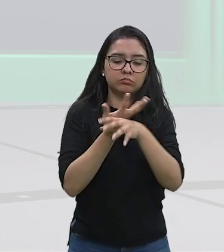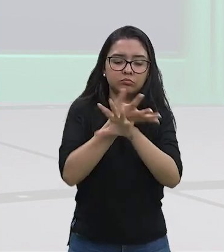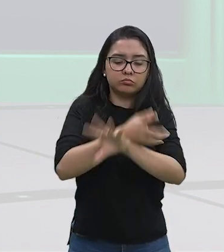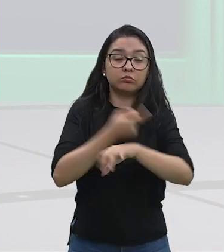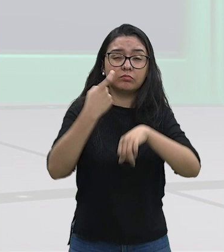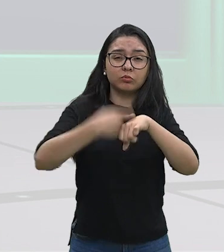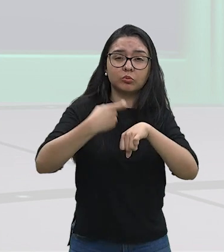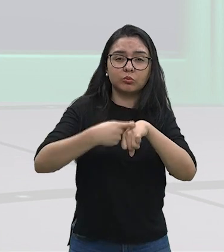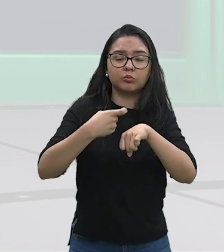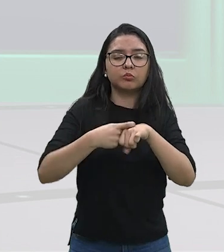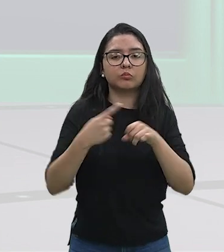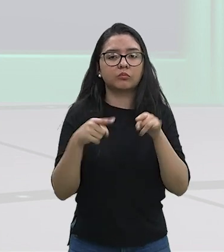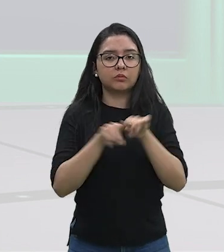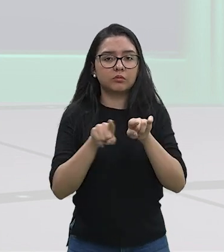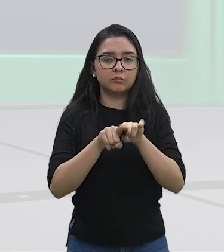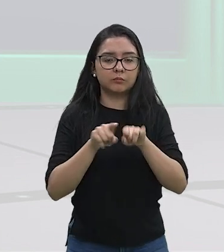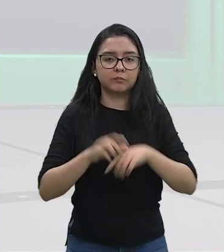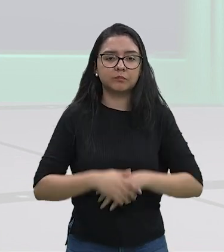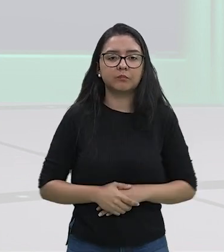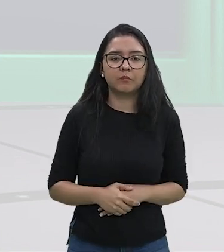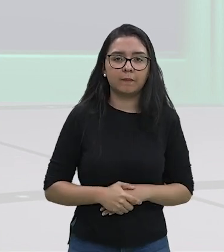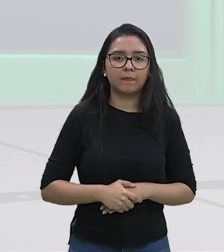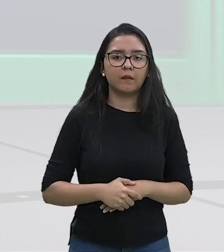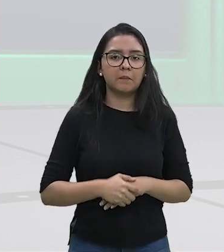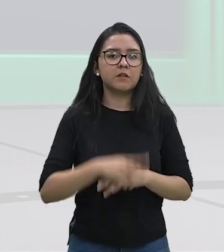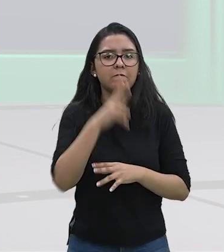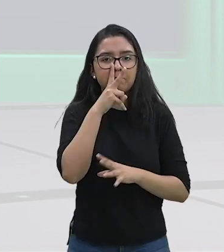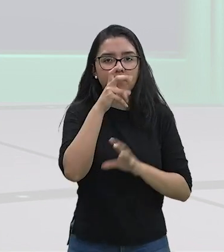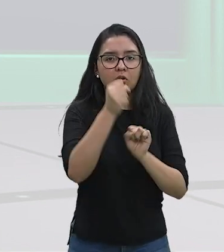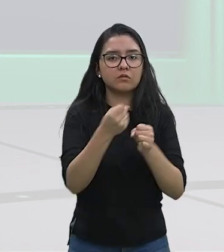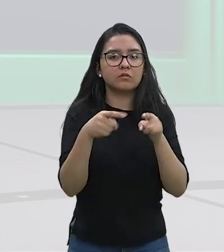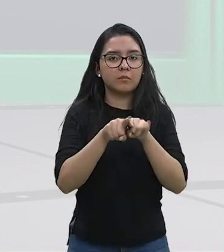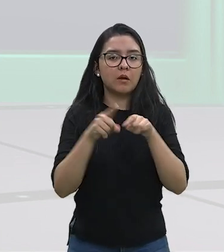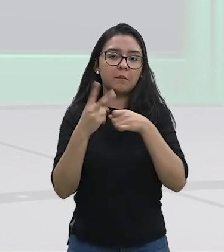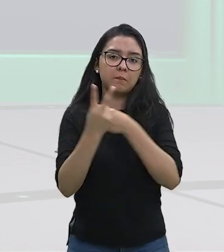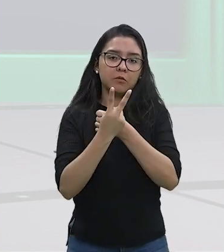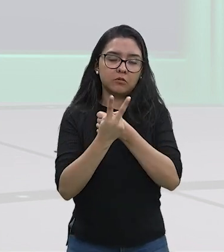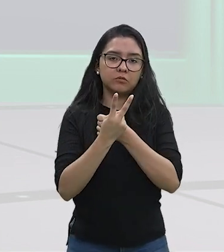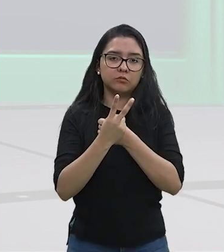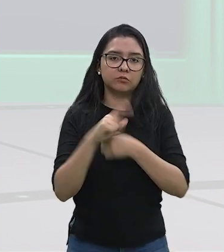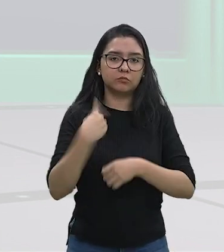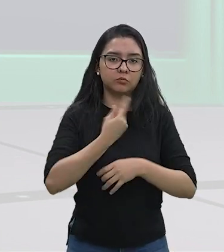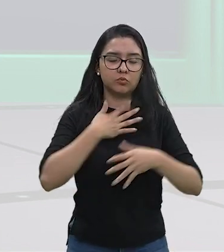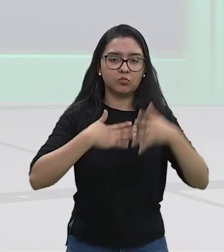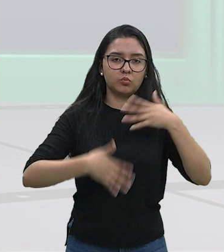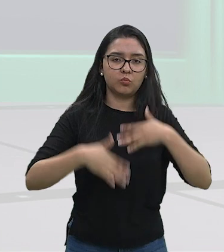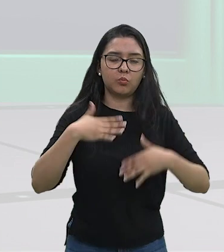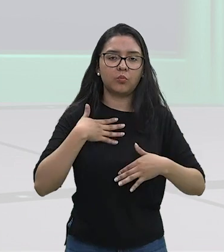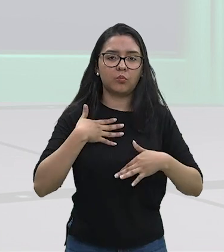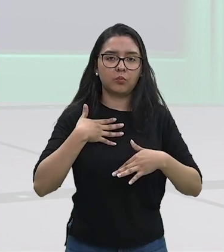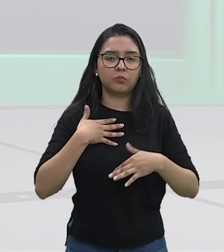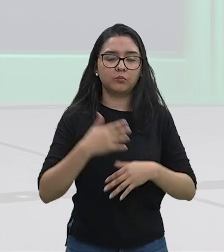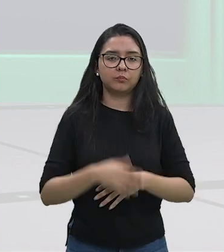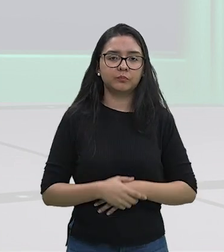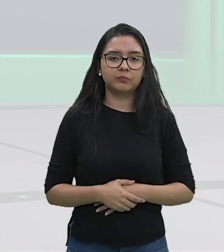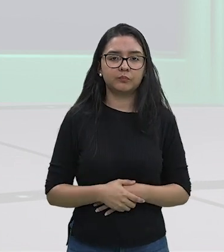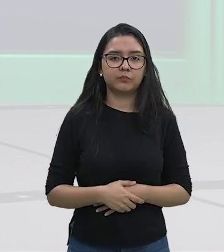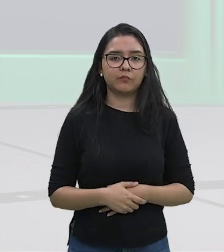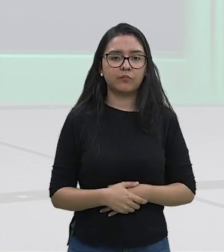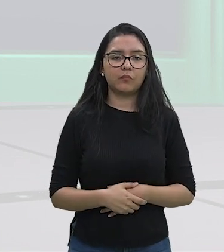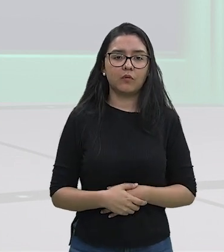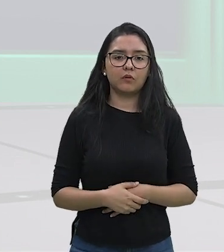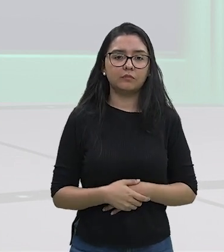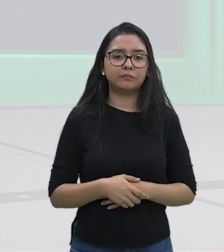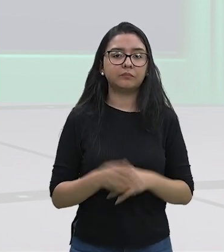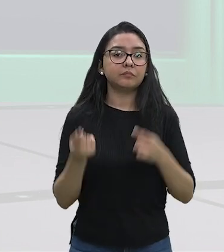é o tecido também que vai formar o nosso esqueleto para dar sustentação, para dar proteção para o nosso corpo e para os nossos órgãos internos.